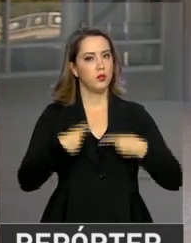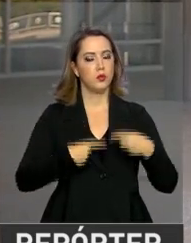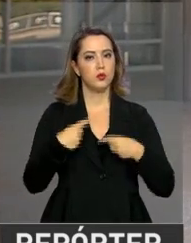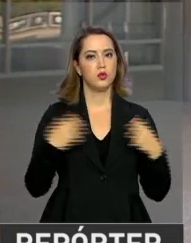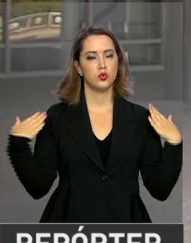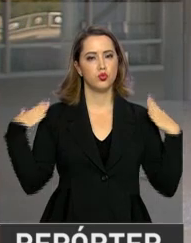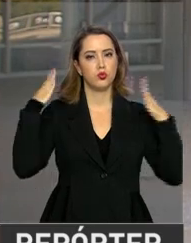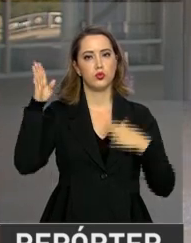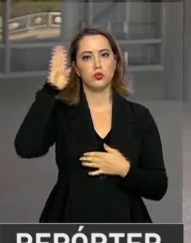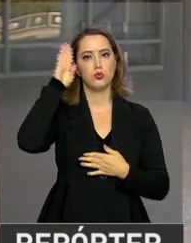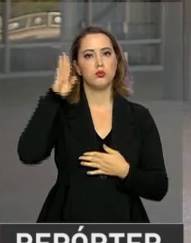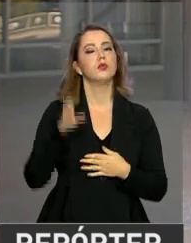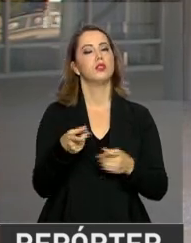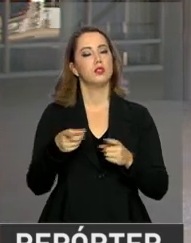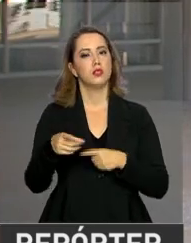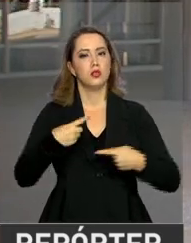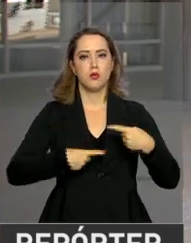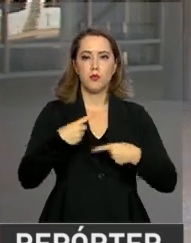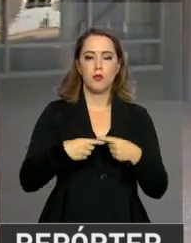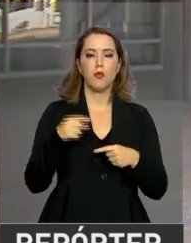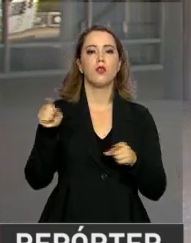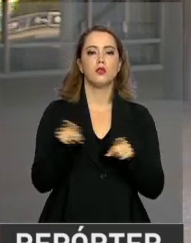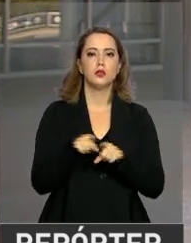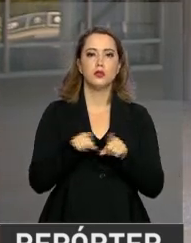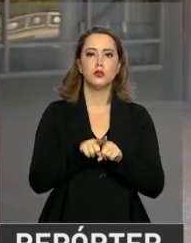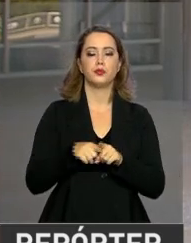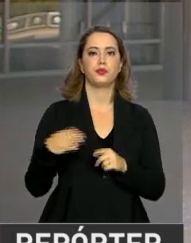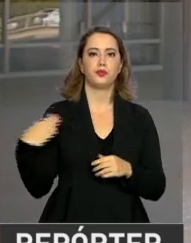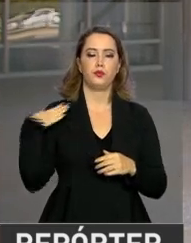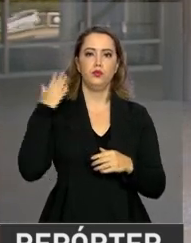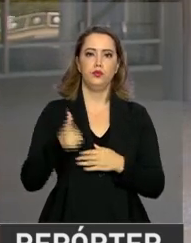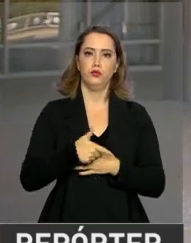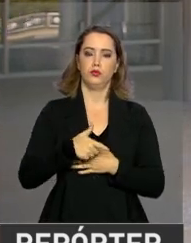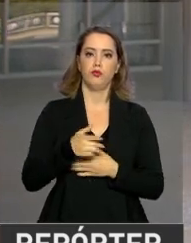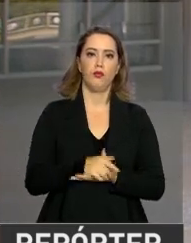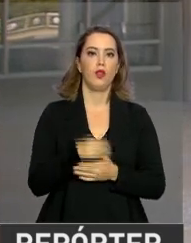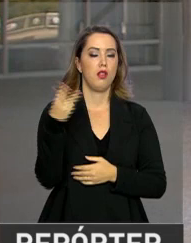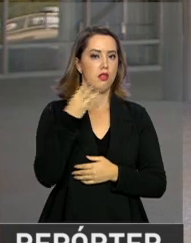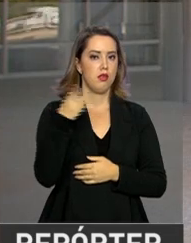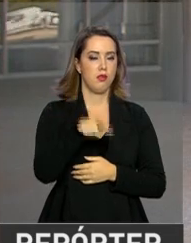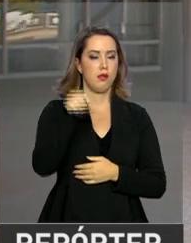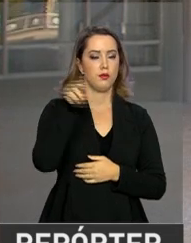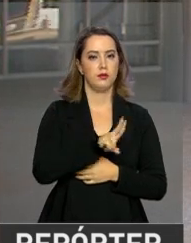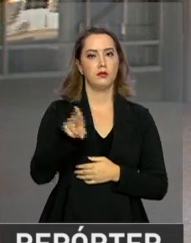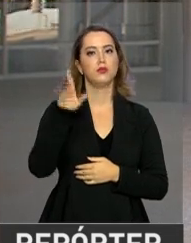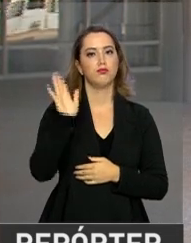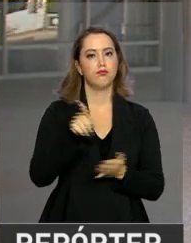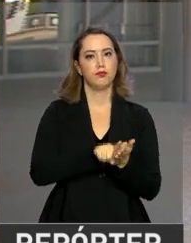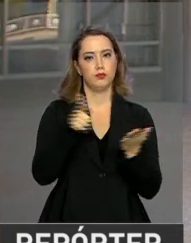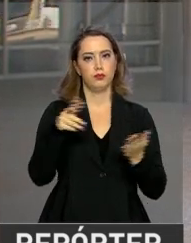pelo planejamento estratégico dessa Força Armada. Essas três nomeações foram publicadas no Diário Oficial da